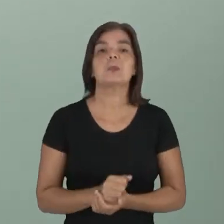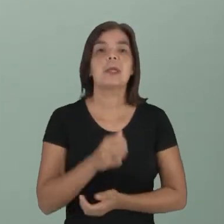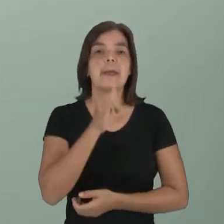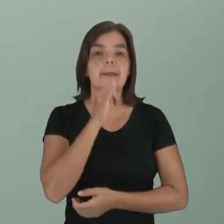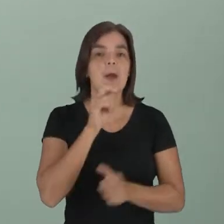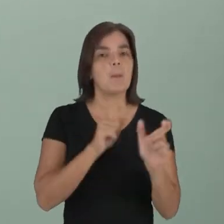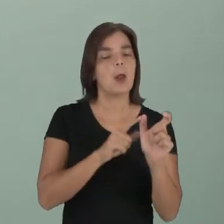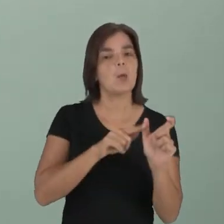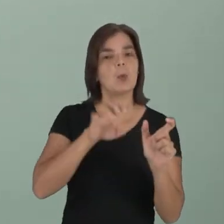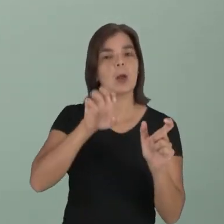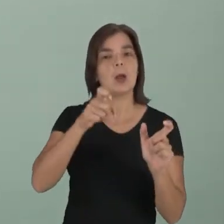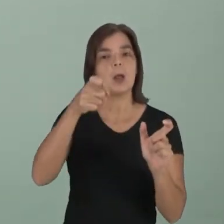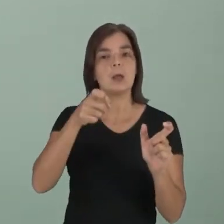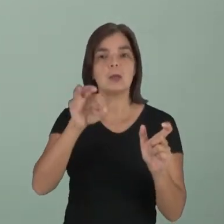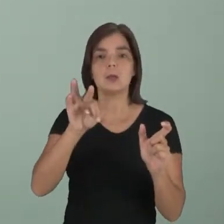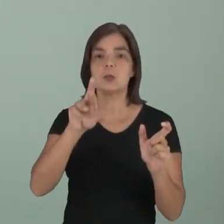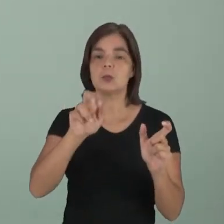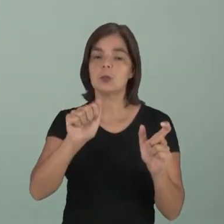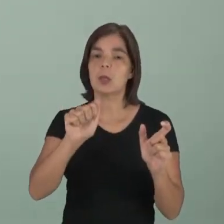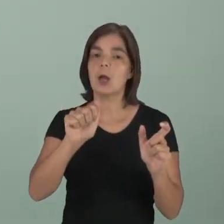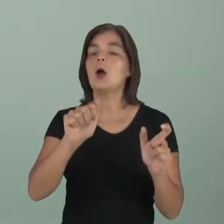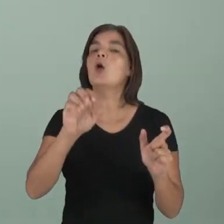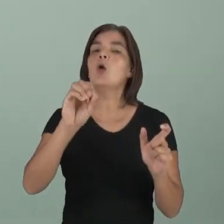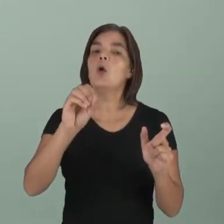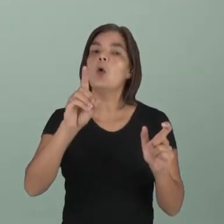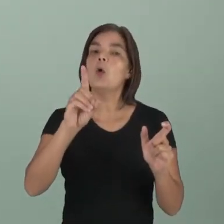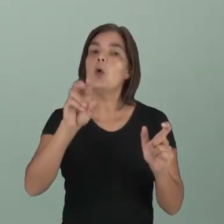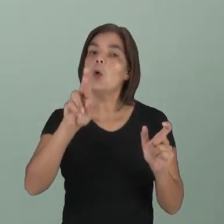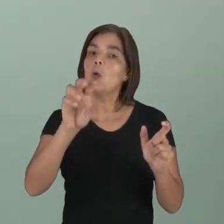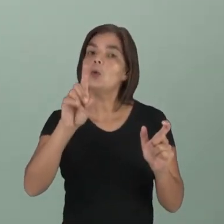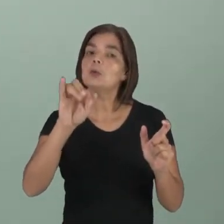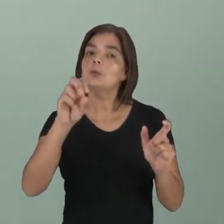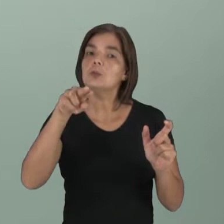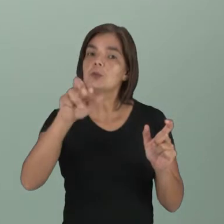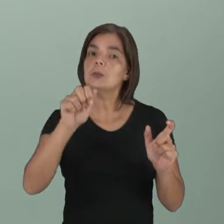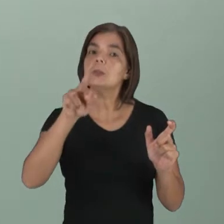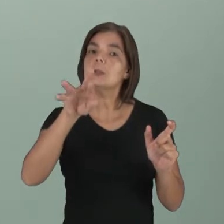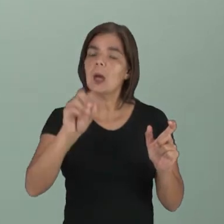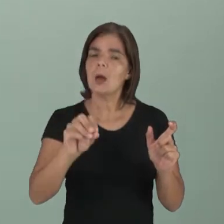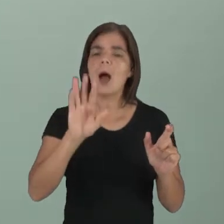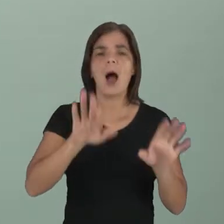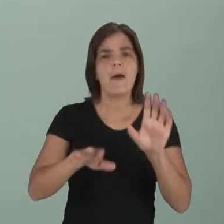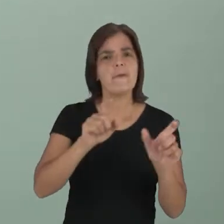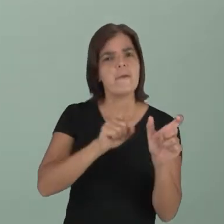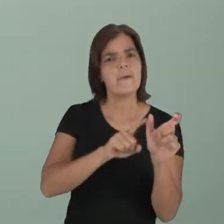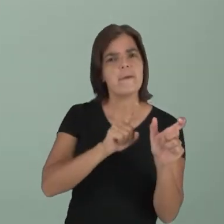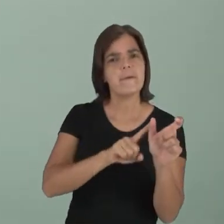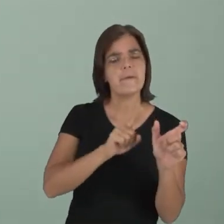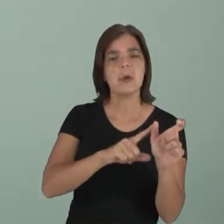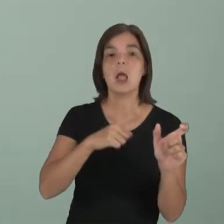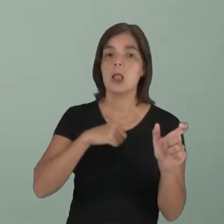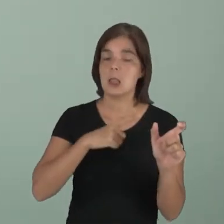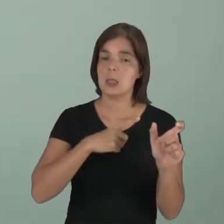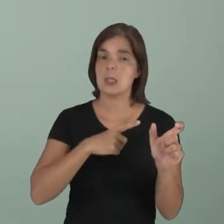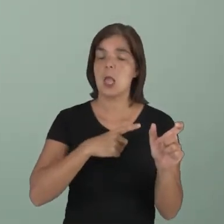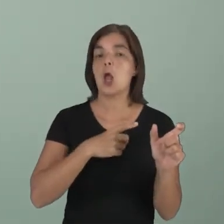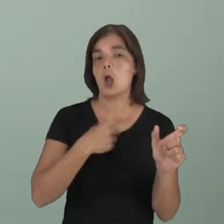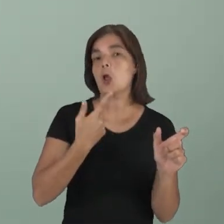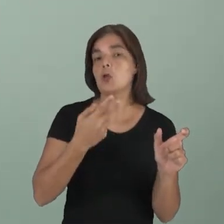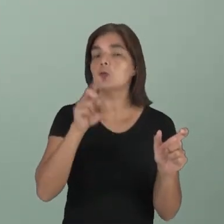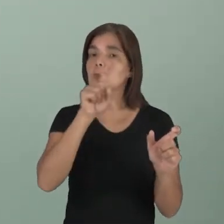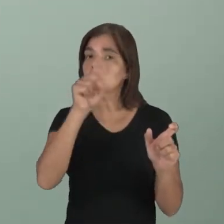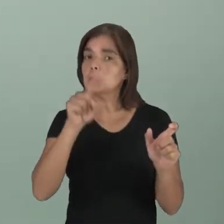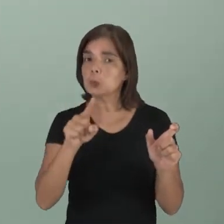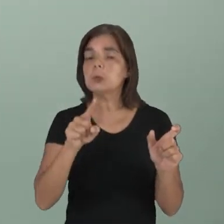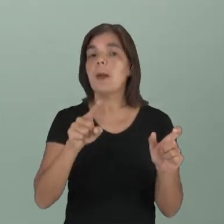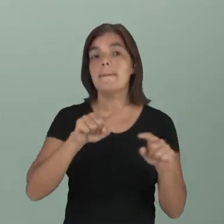por exemplo, você escreve da maneira como fala? Muitas vezes uma palavra ela tem o som de Z, como casa,